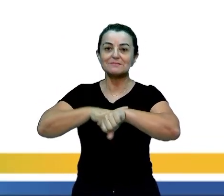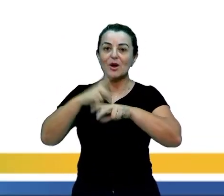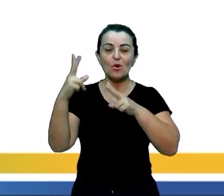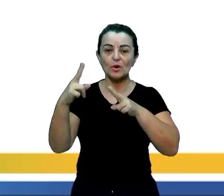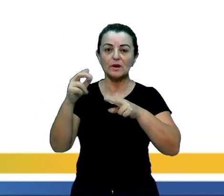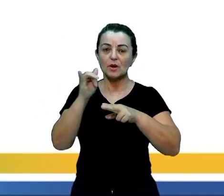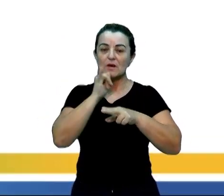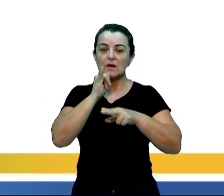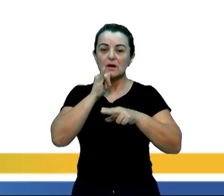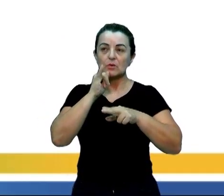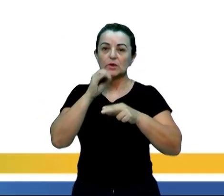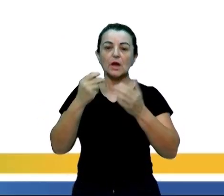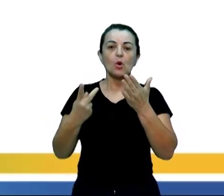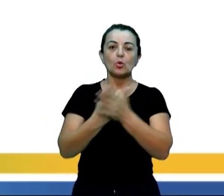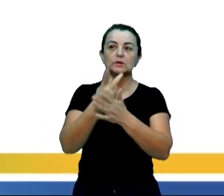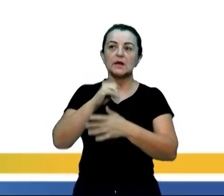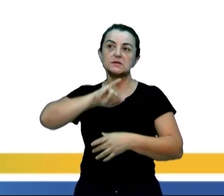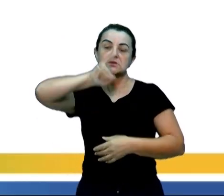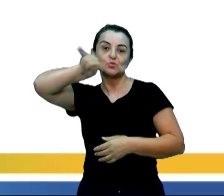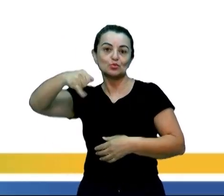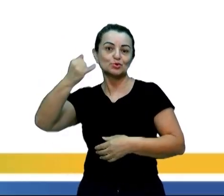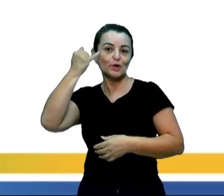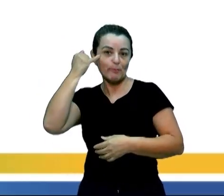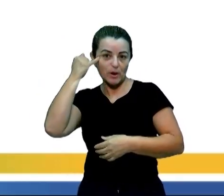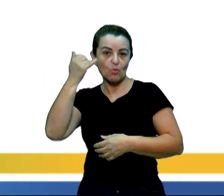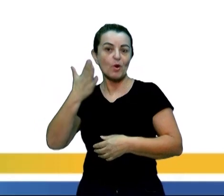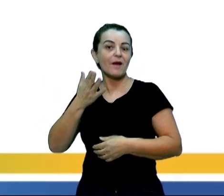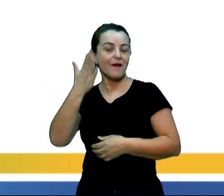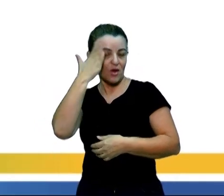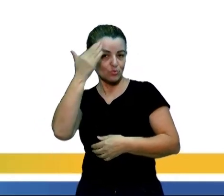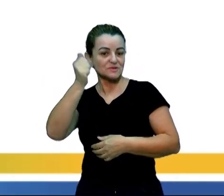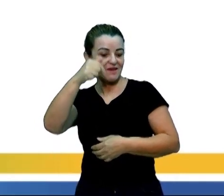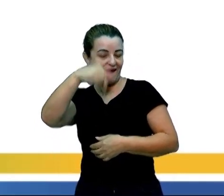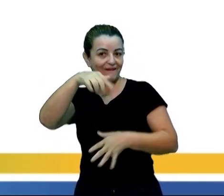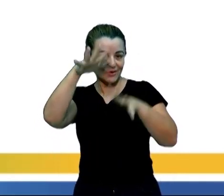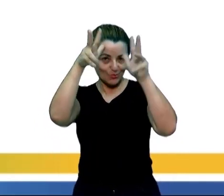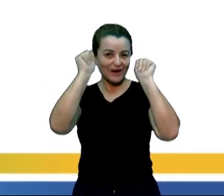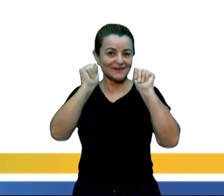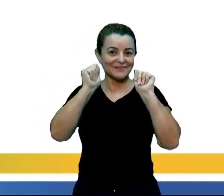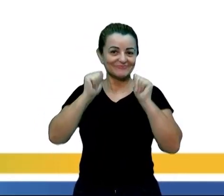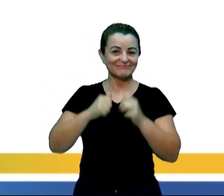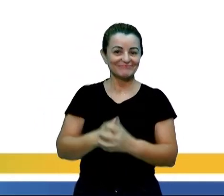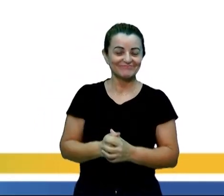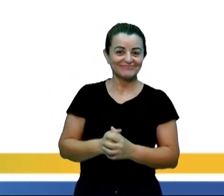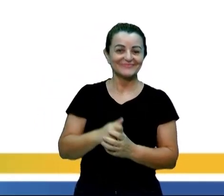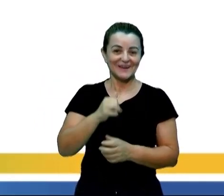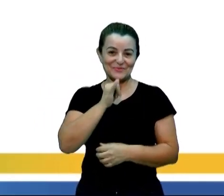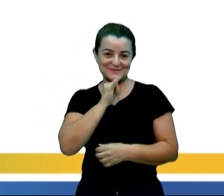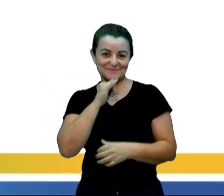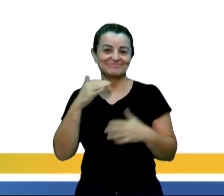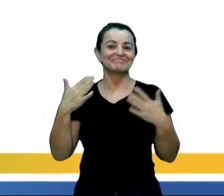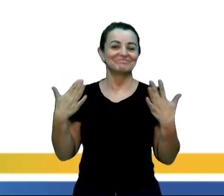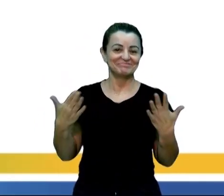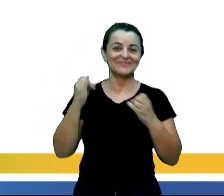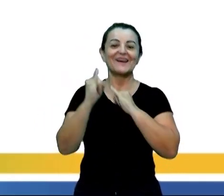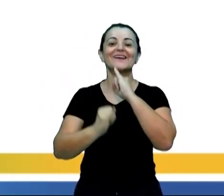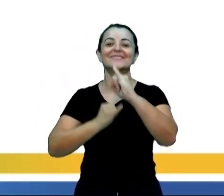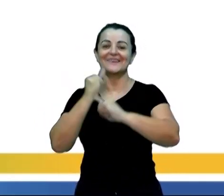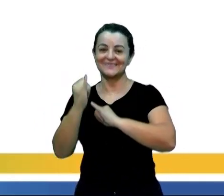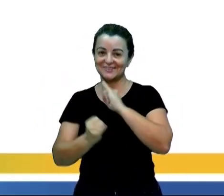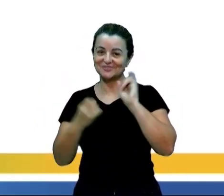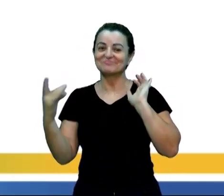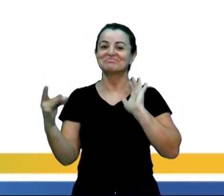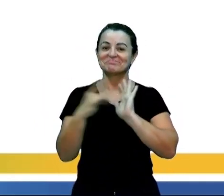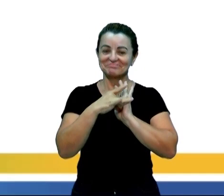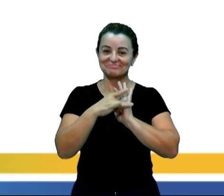acontece. Obviamente que não precisa ir muito longe para perceber que essa invenção é a internet, né? Ou seja, nós já temos